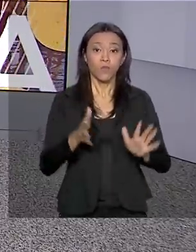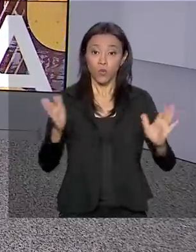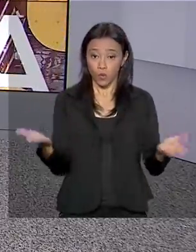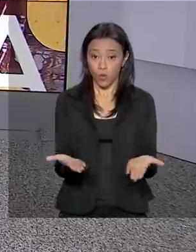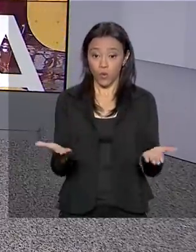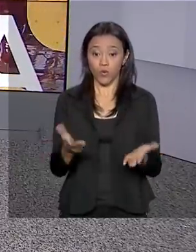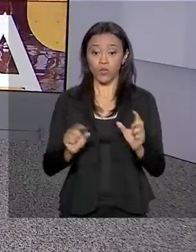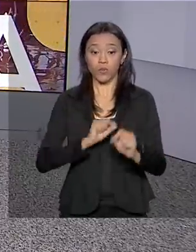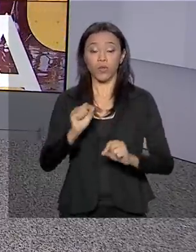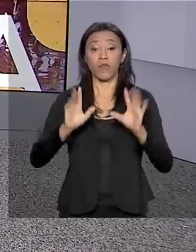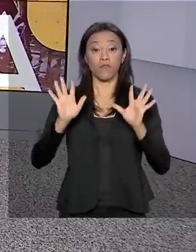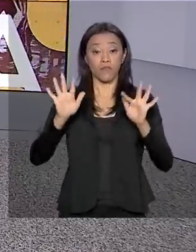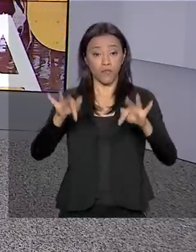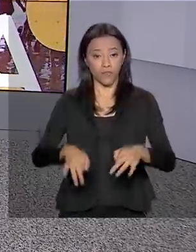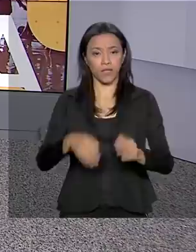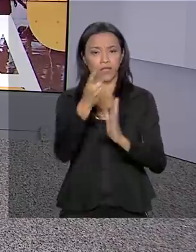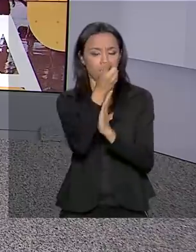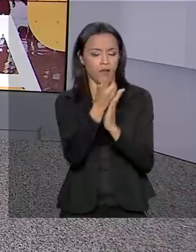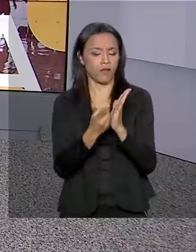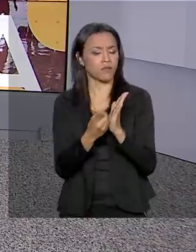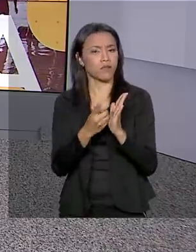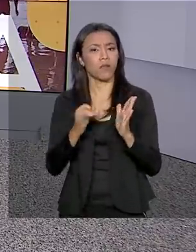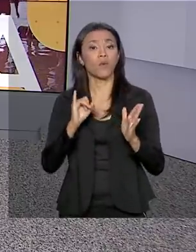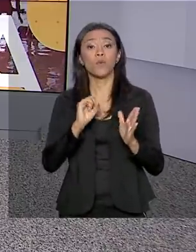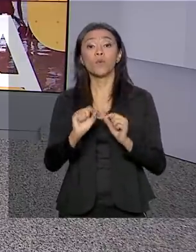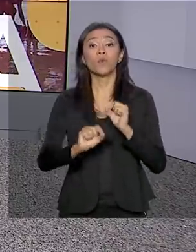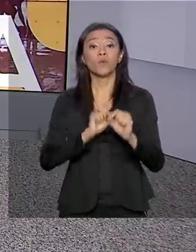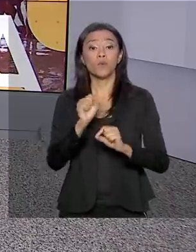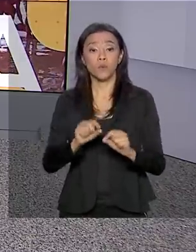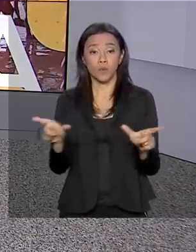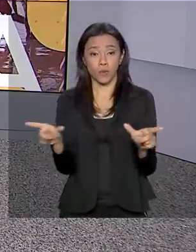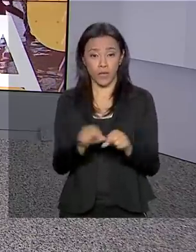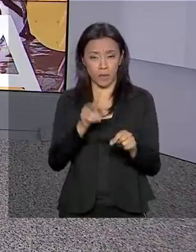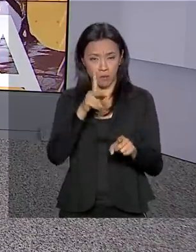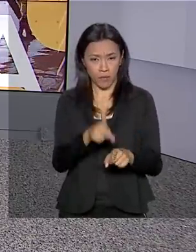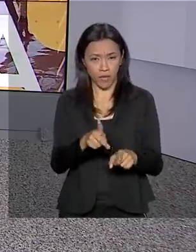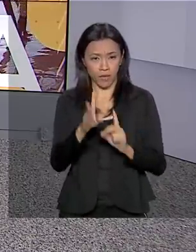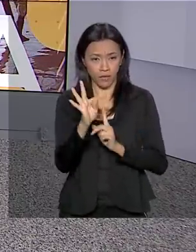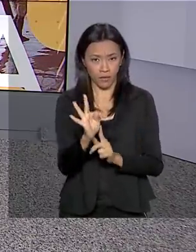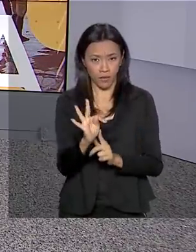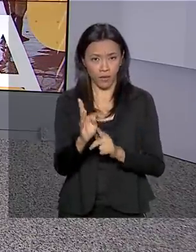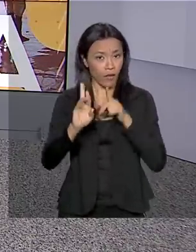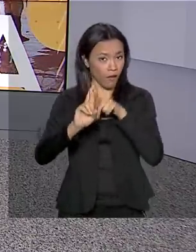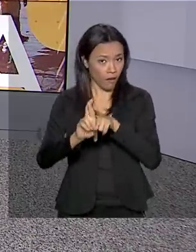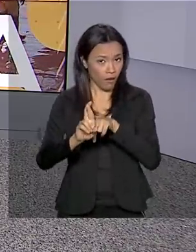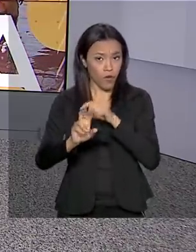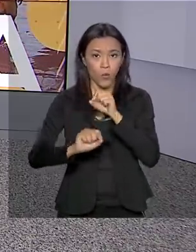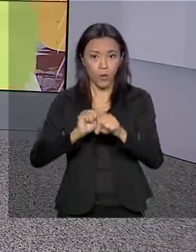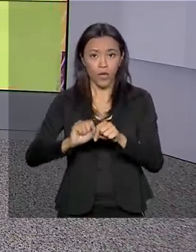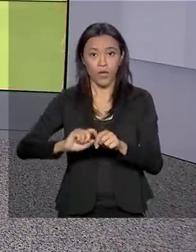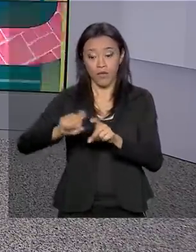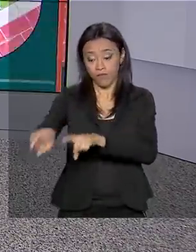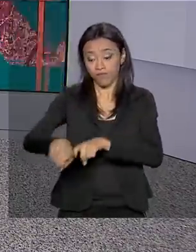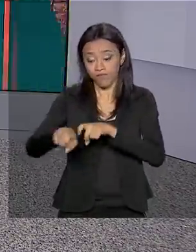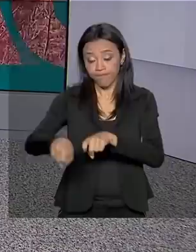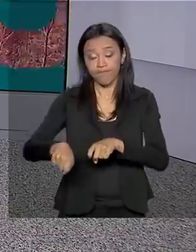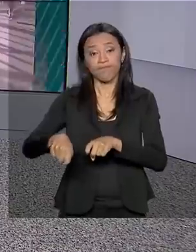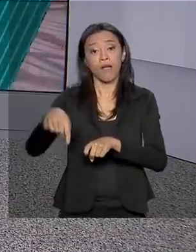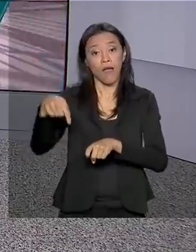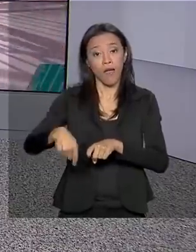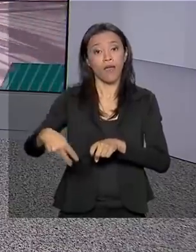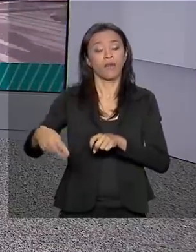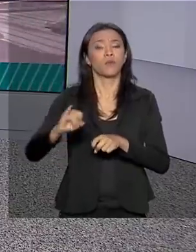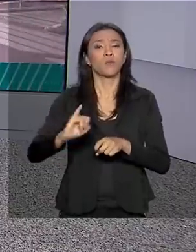prazo para declaração do imposto sobre a propriedade territorial rural como o nome já diz o ippr